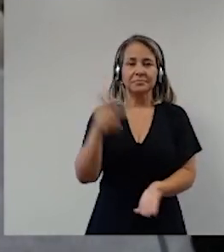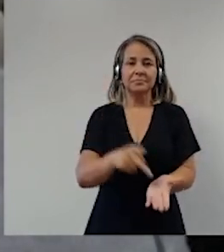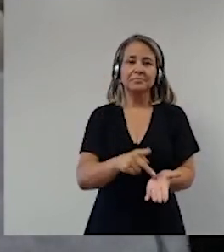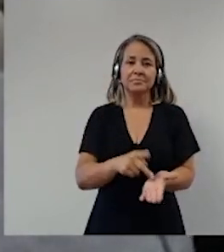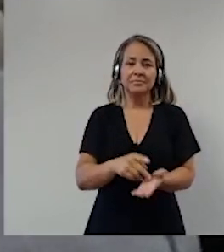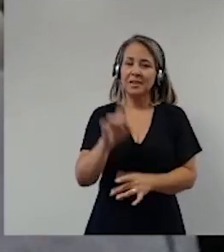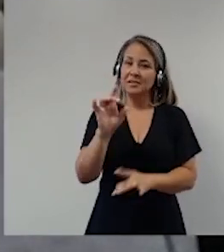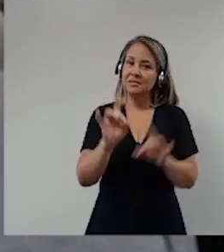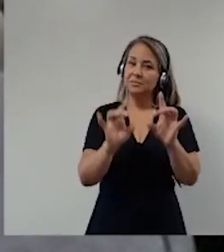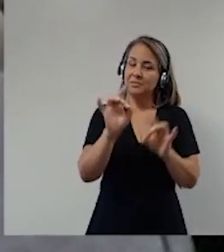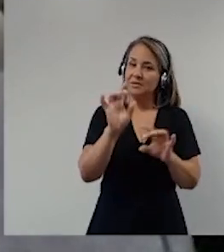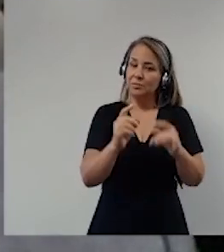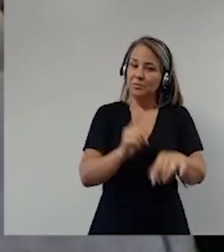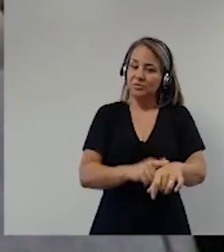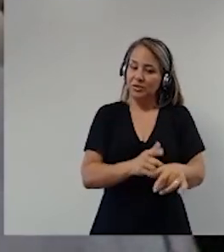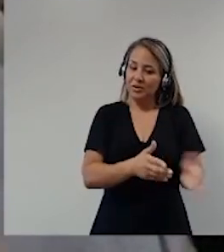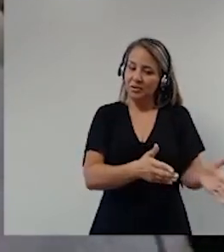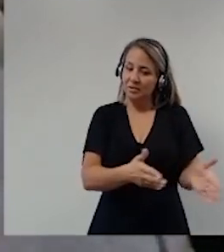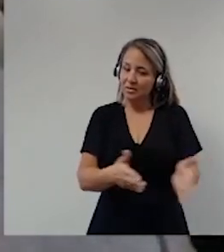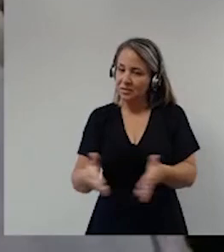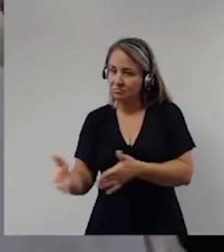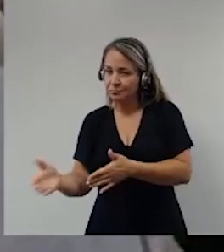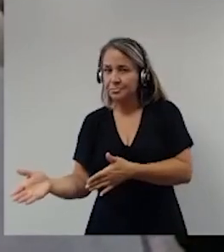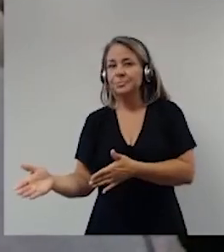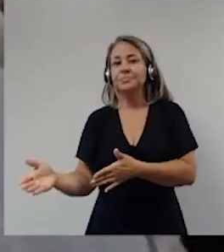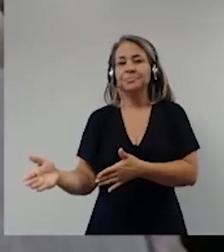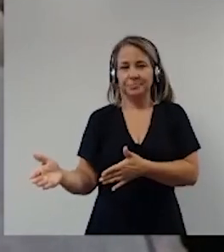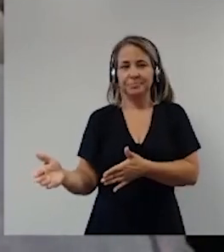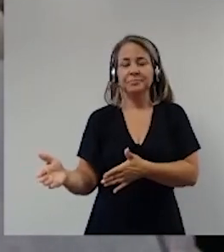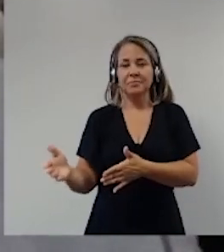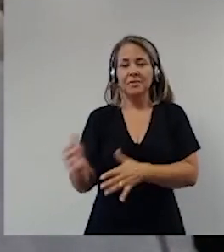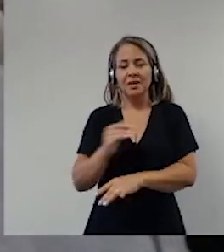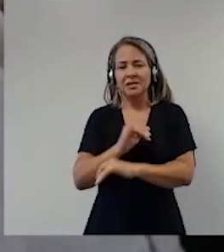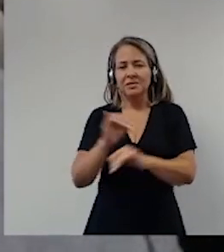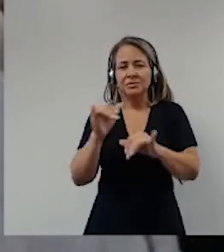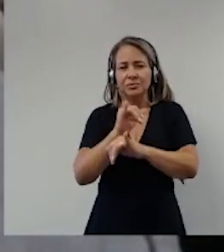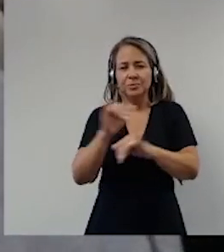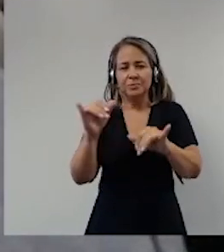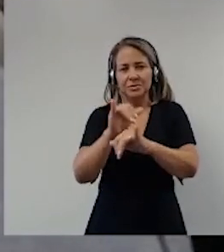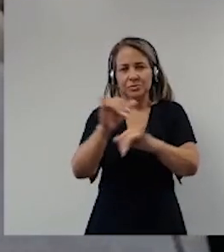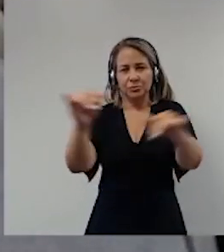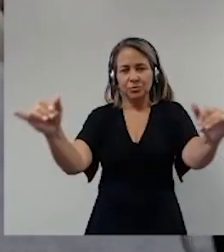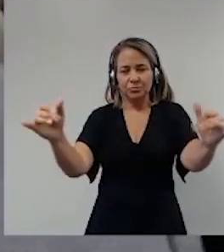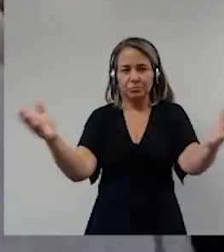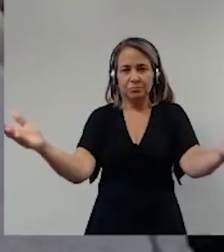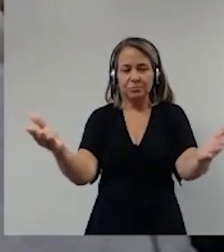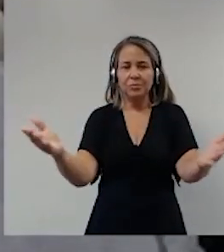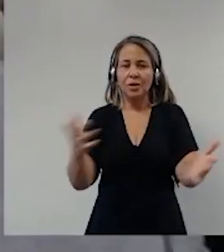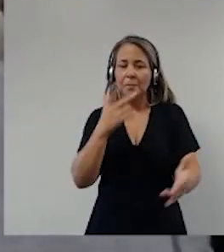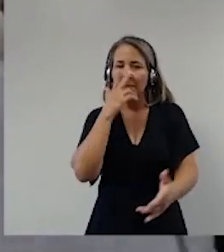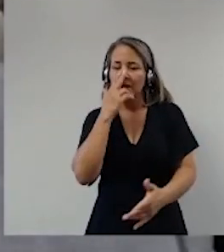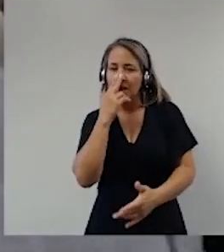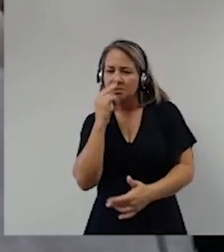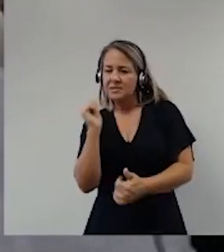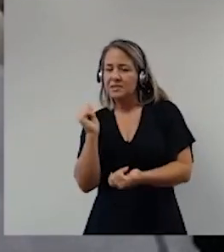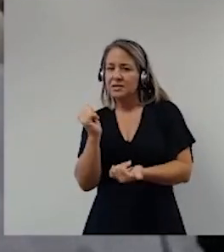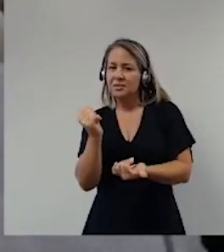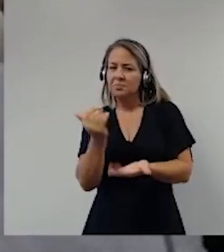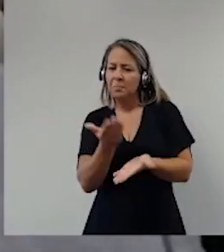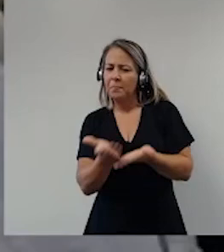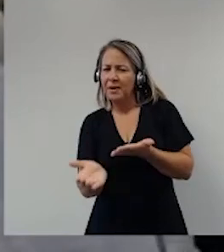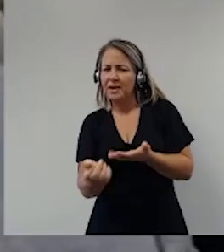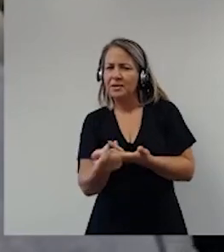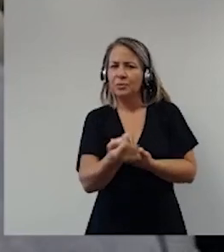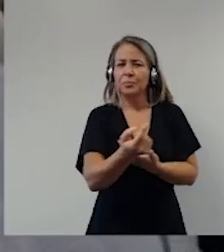e especialmente nesse momento em que as informações elas se tornam relevantes e